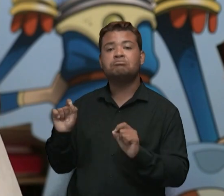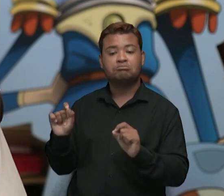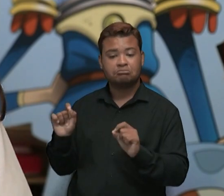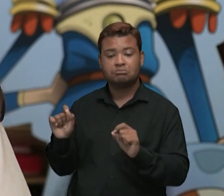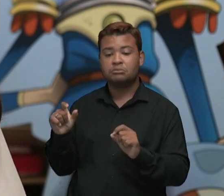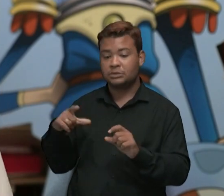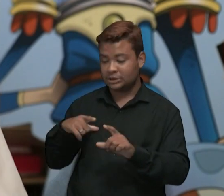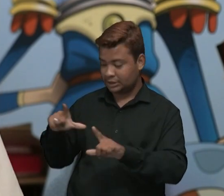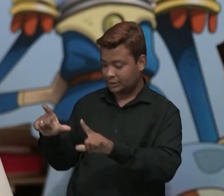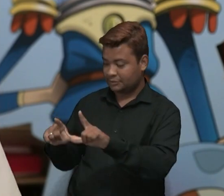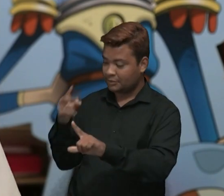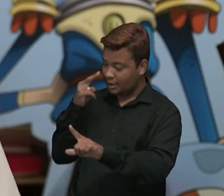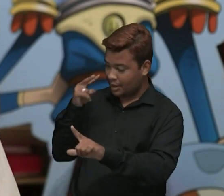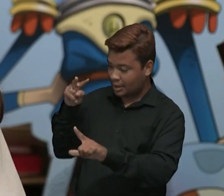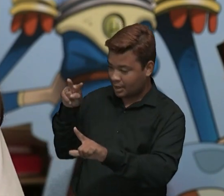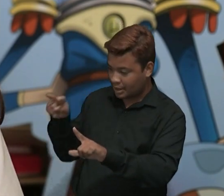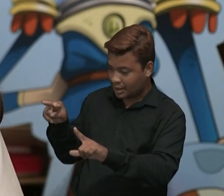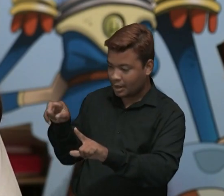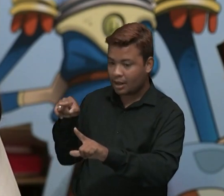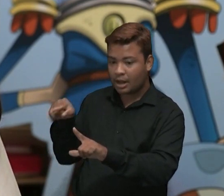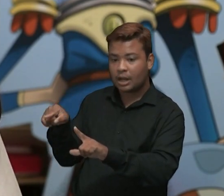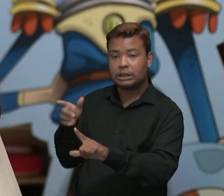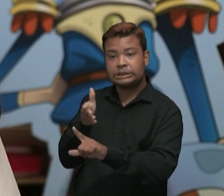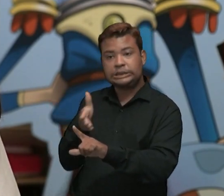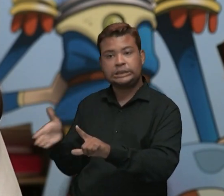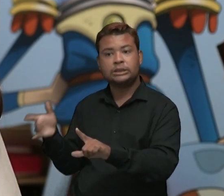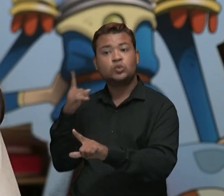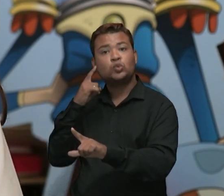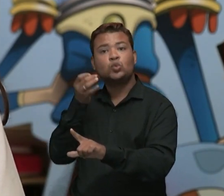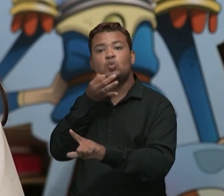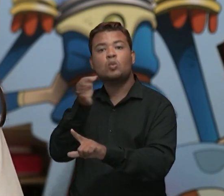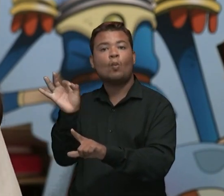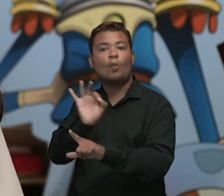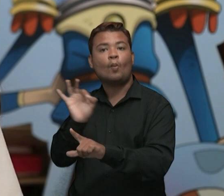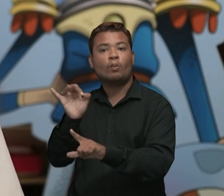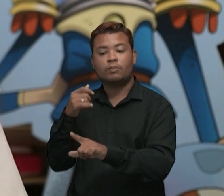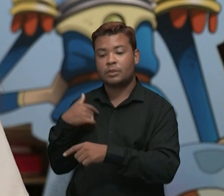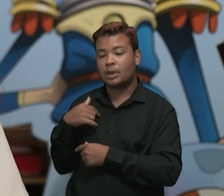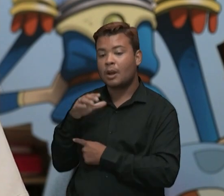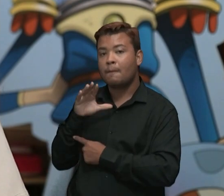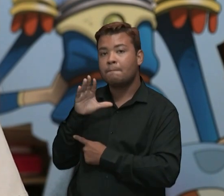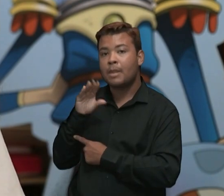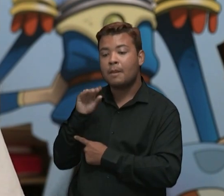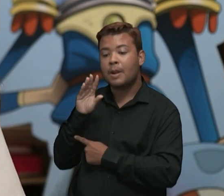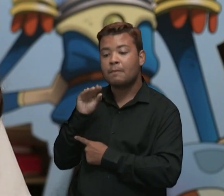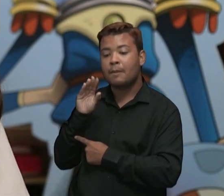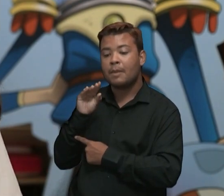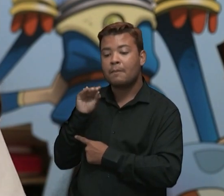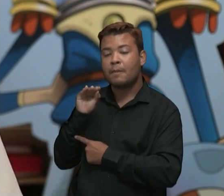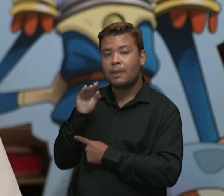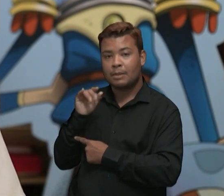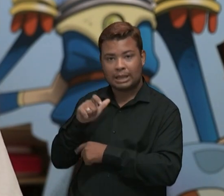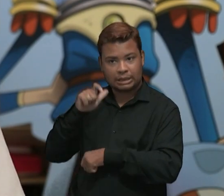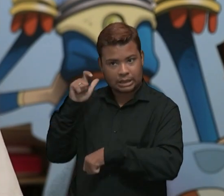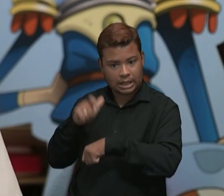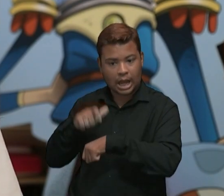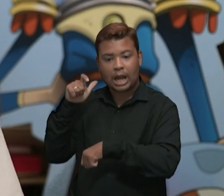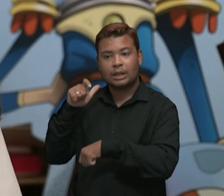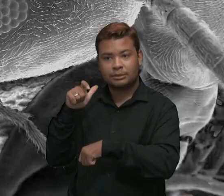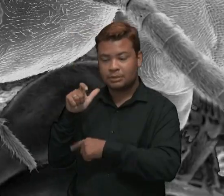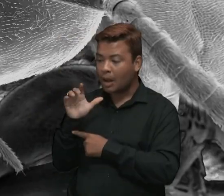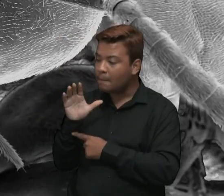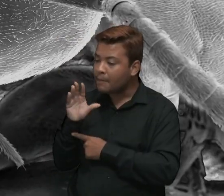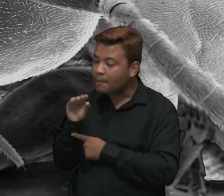a TVzinha tava lá e mostrava a cena sem som, e daí eu falava na hora que mostrava a